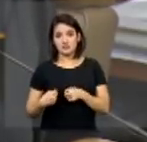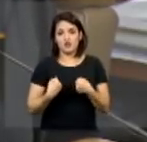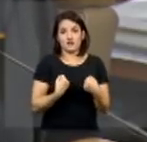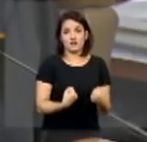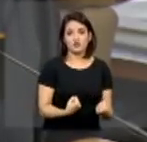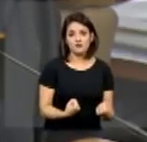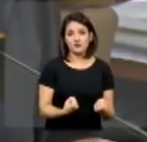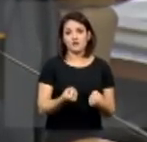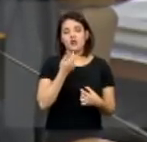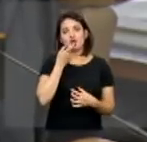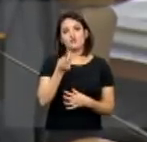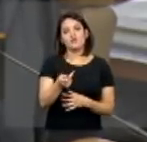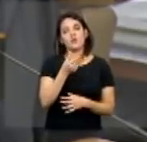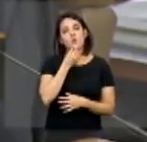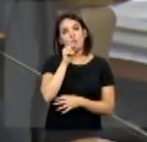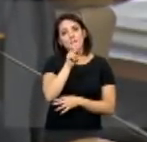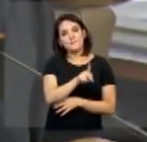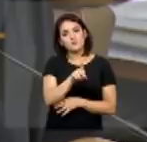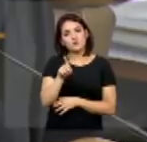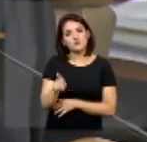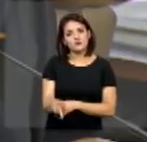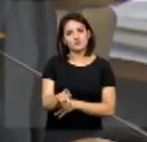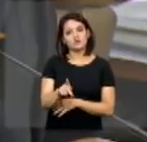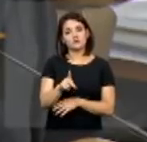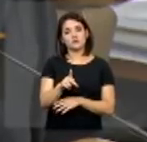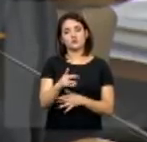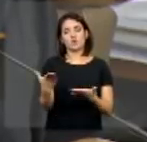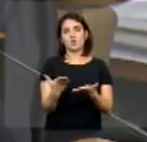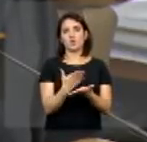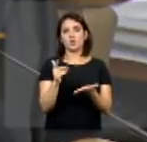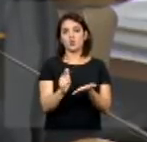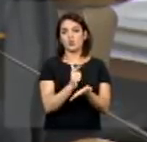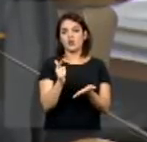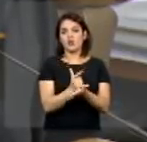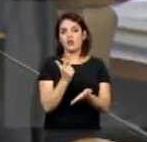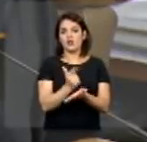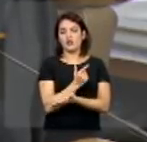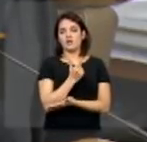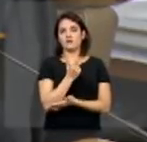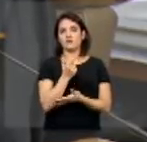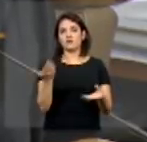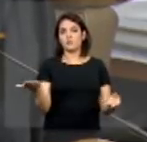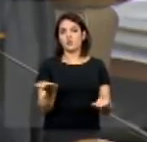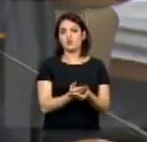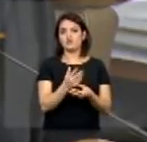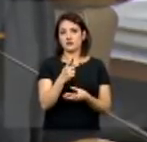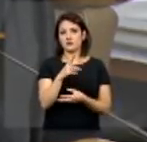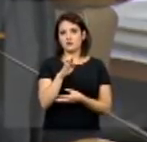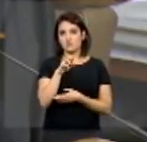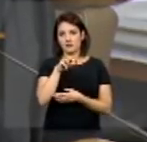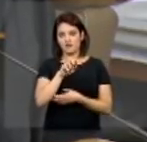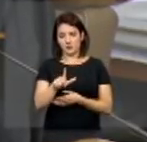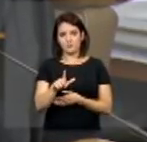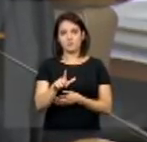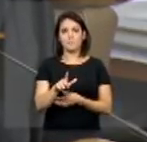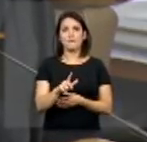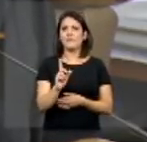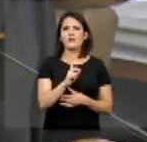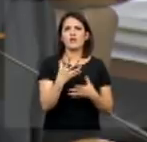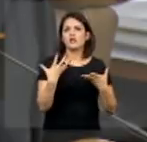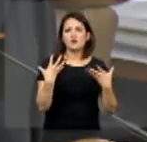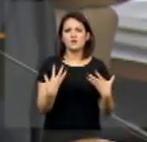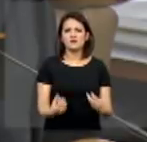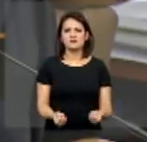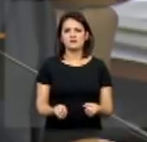eminente professor e sua obra processo penal condicional não se admite que uma parte